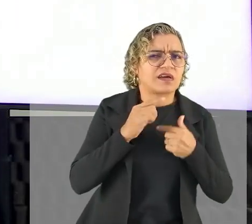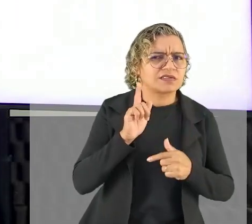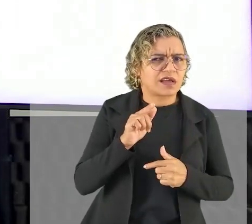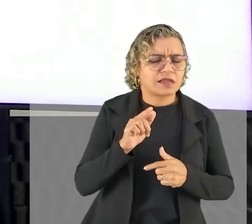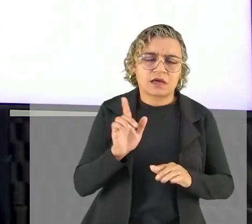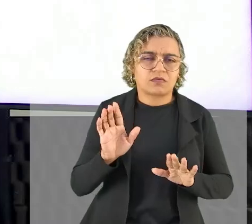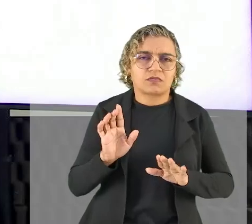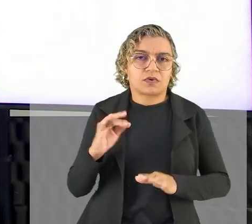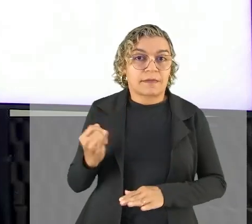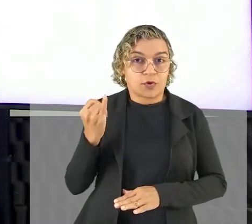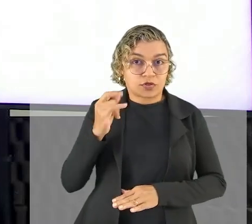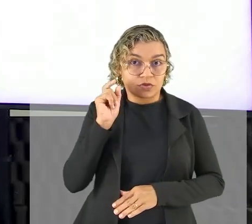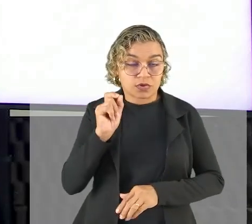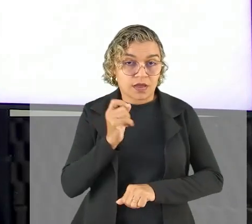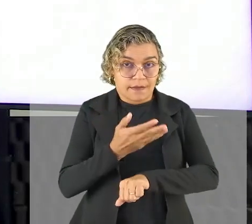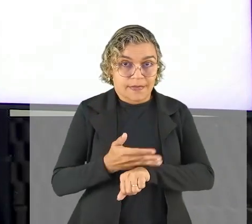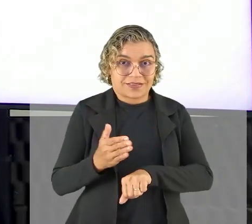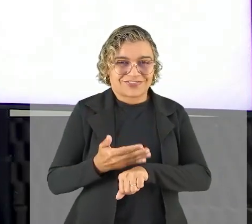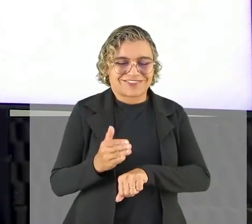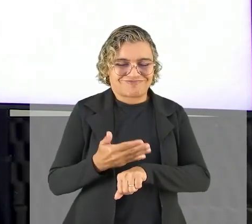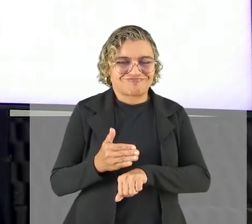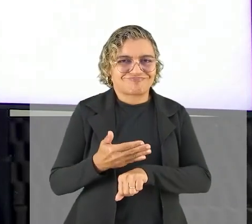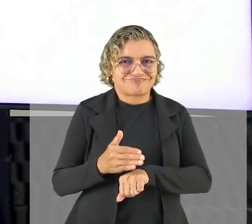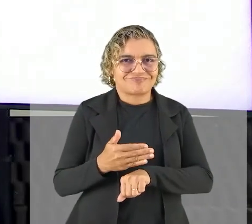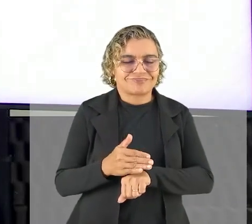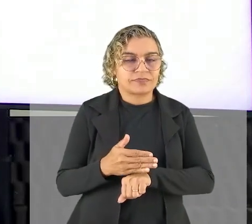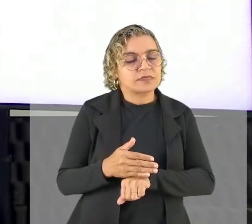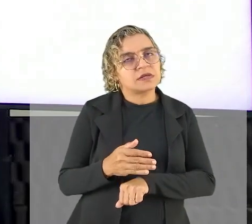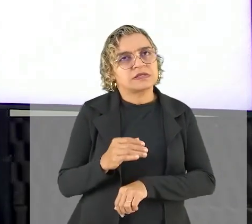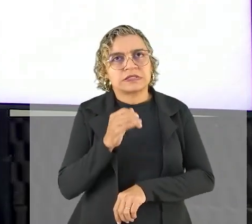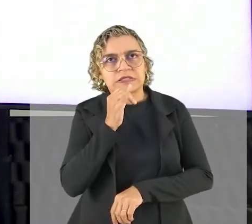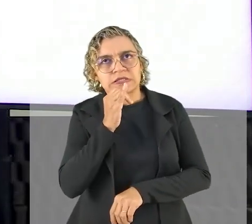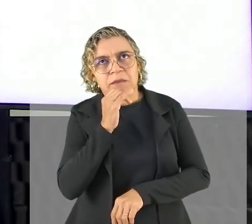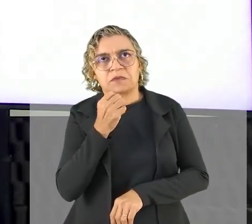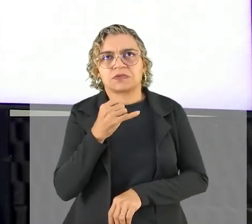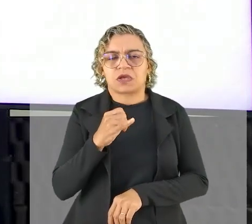a prática, não importa, por exemplo, se eu não